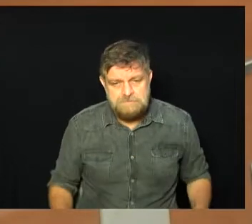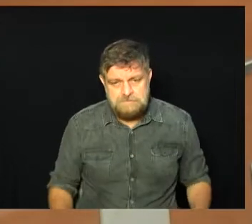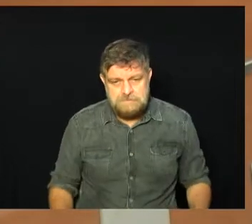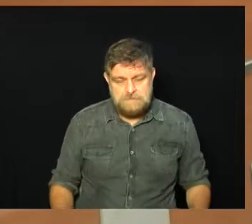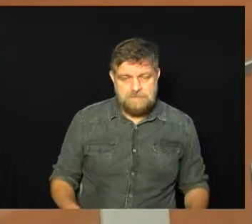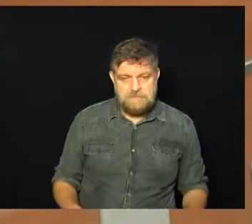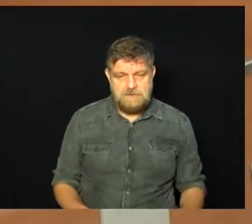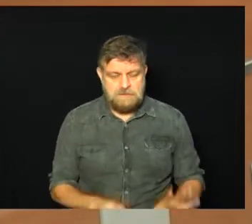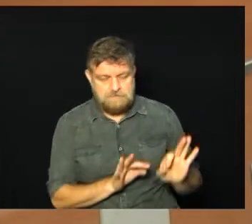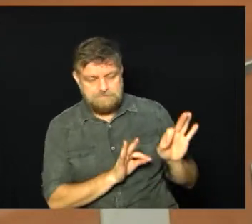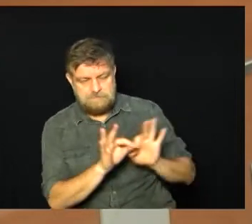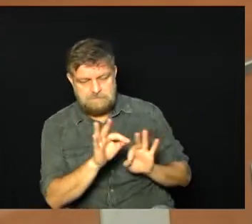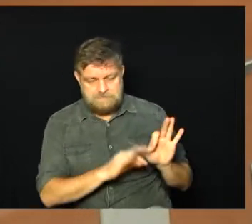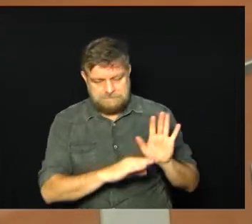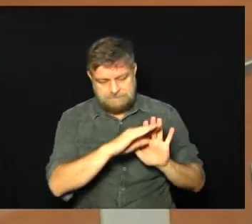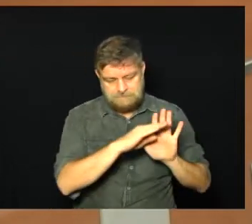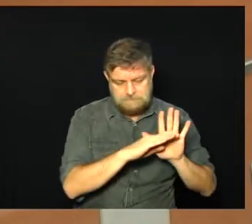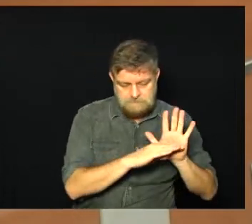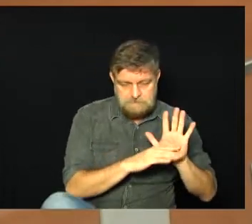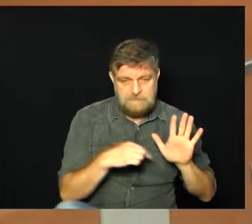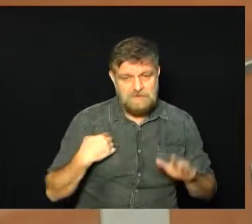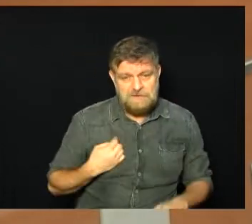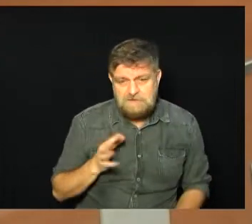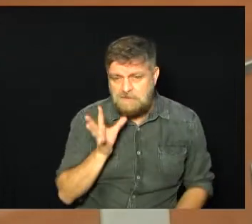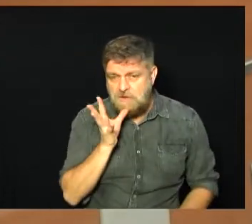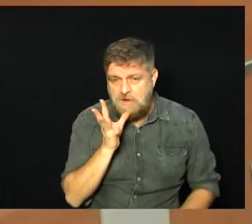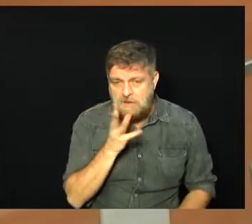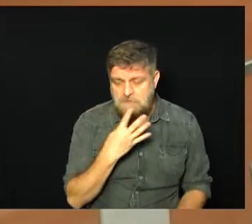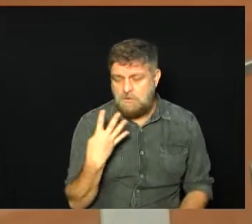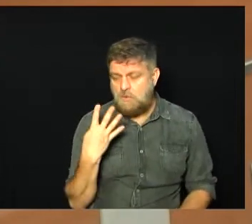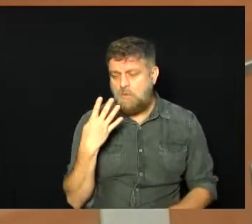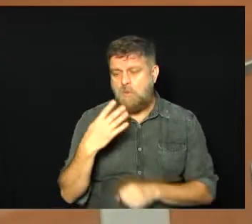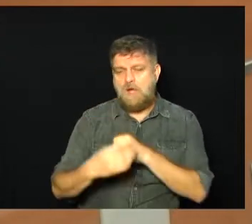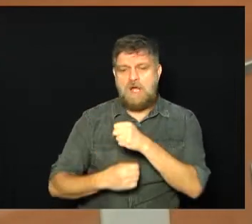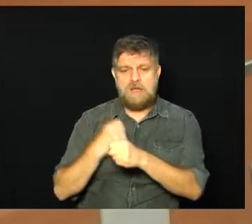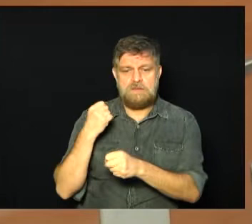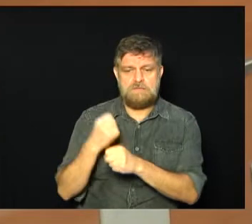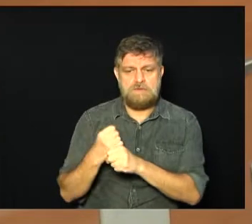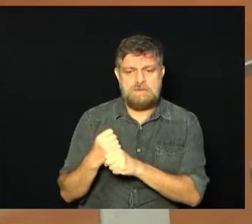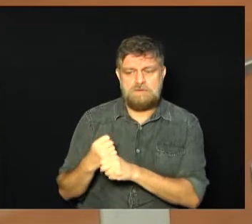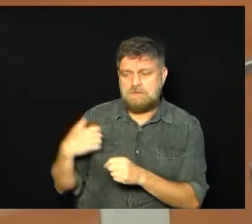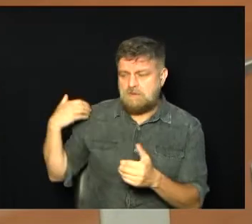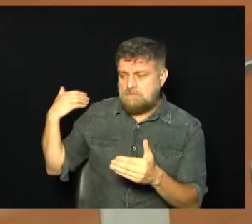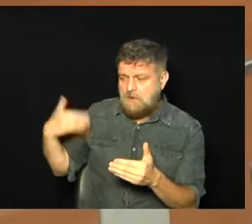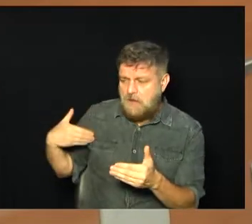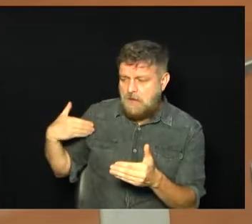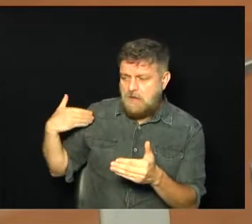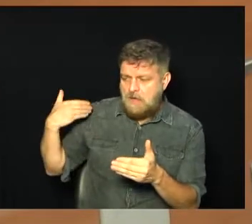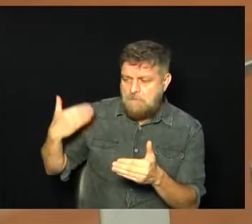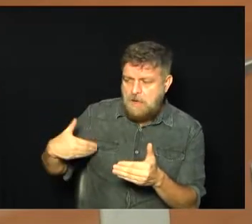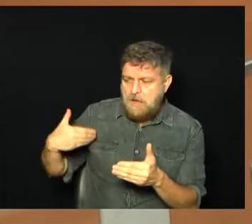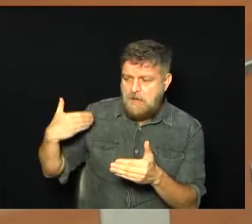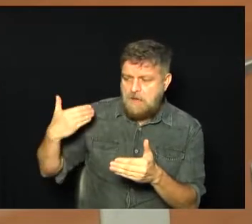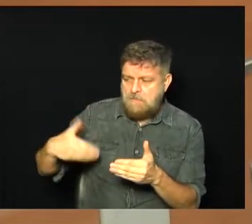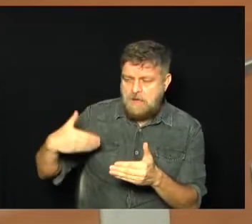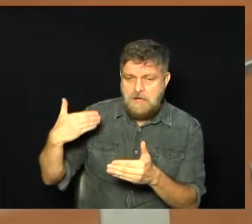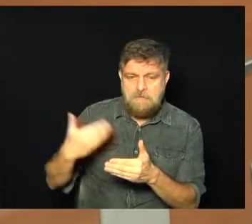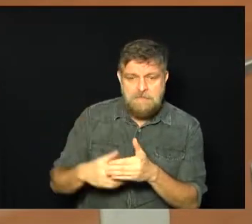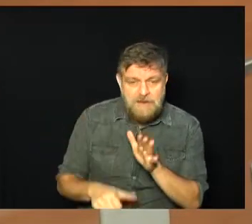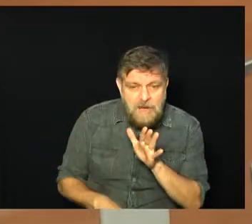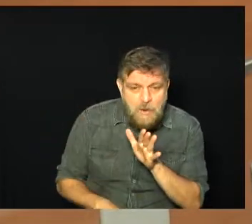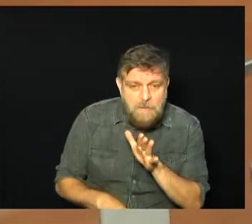nesse projeto que nós demoramos 4 anos buscando para sair o primeiro